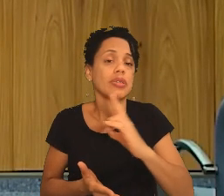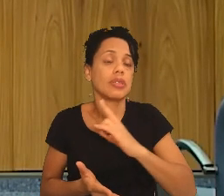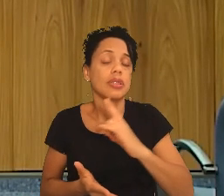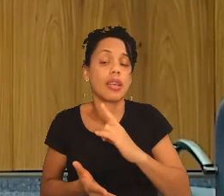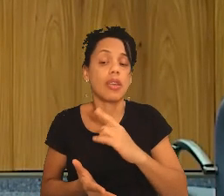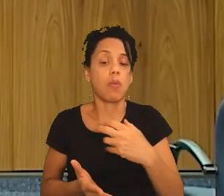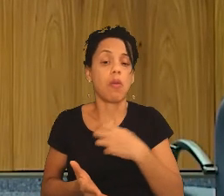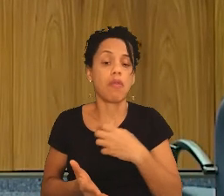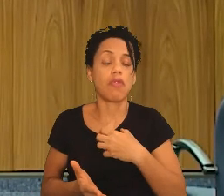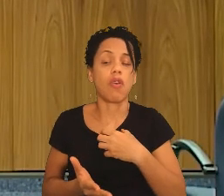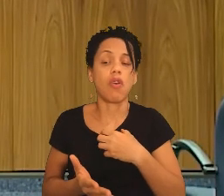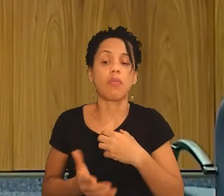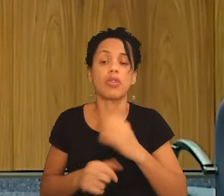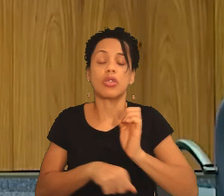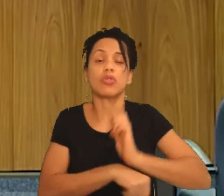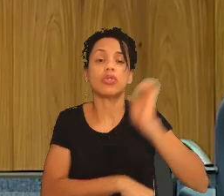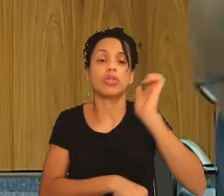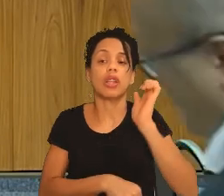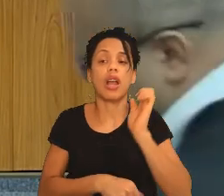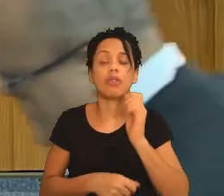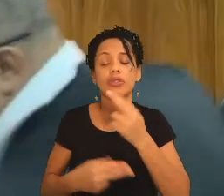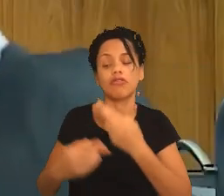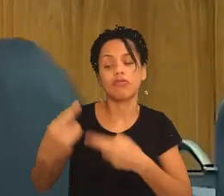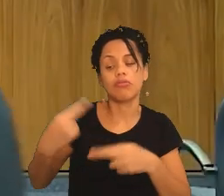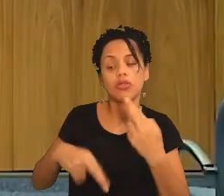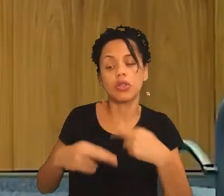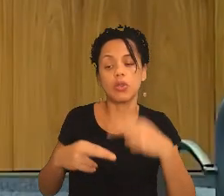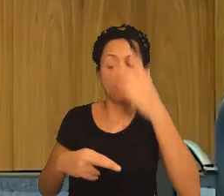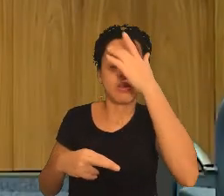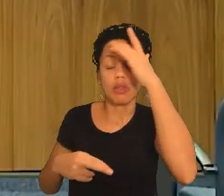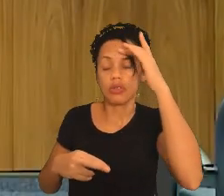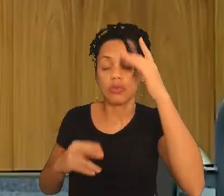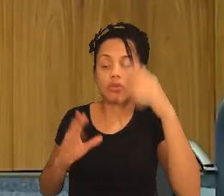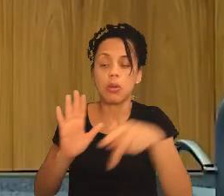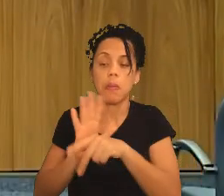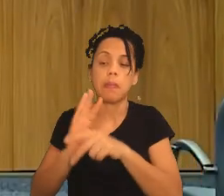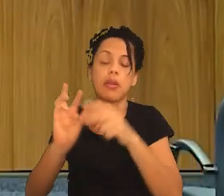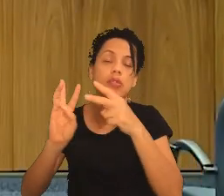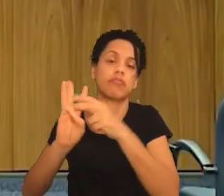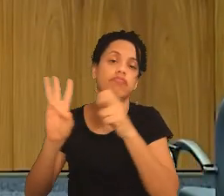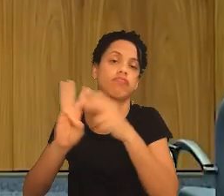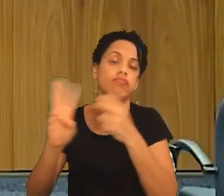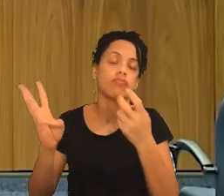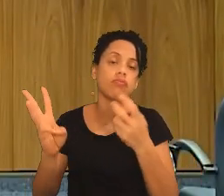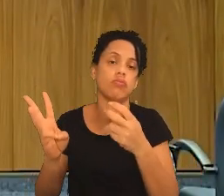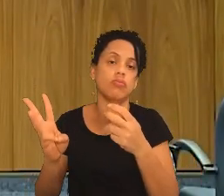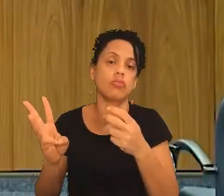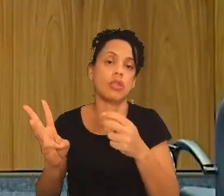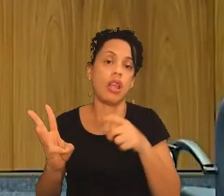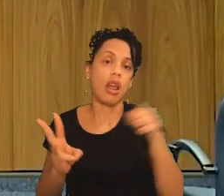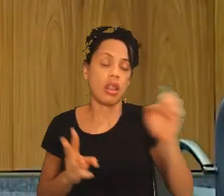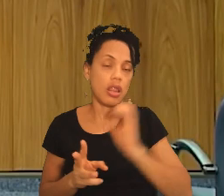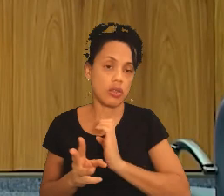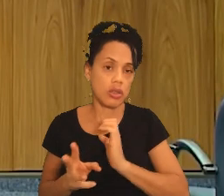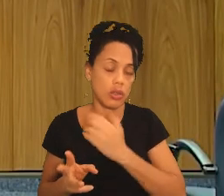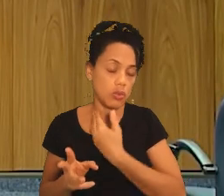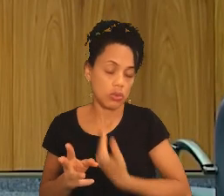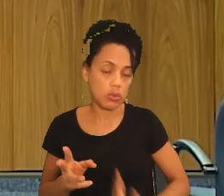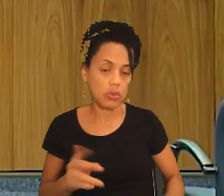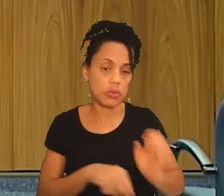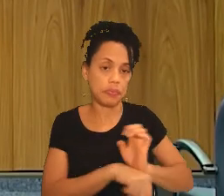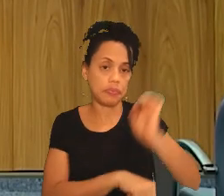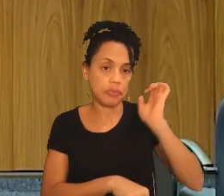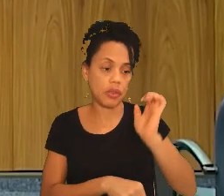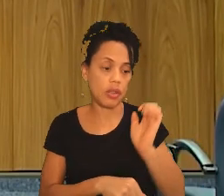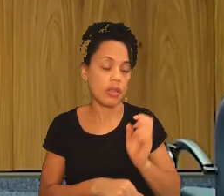capítulo grave, né, de violações sérias, mas que é uma faceta, né,